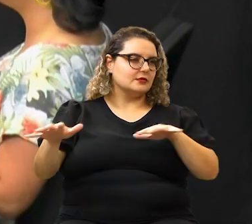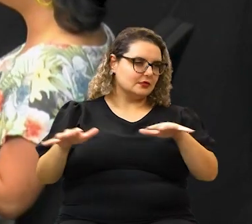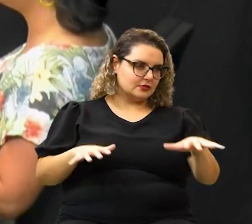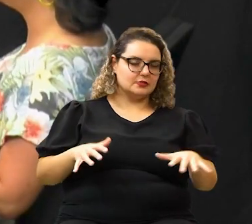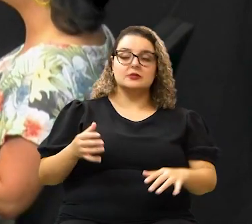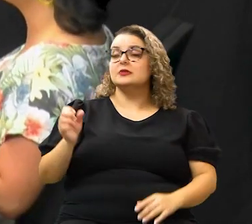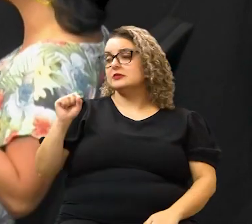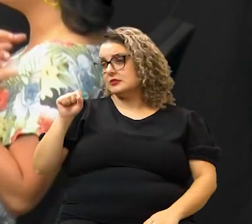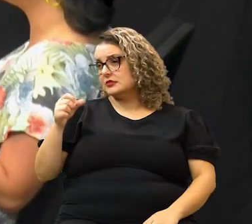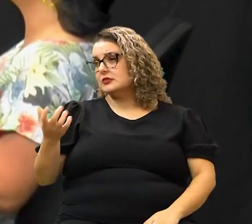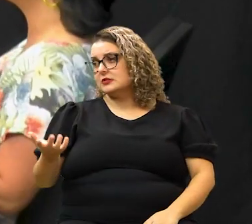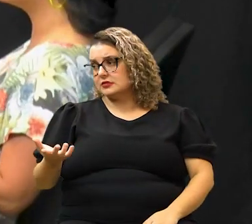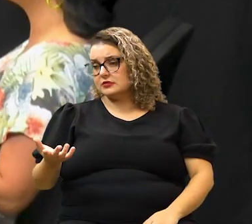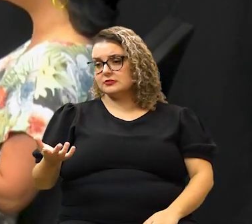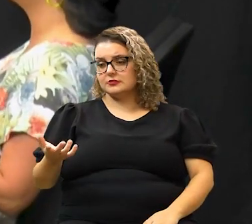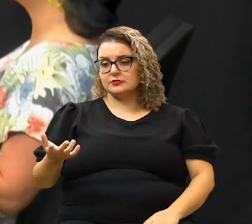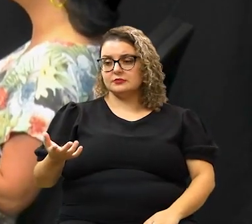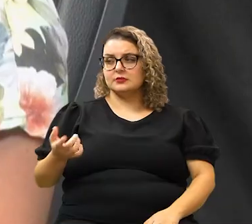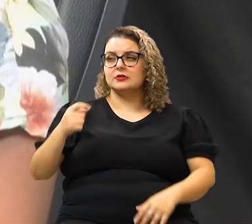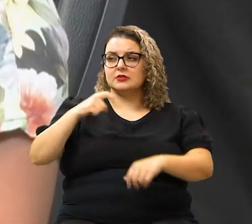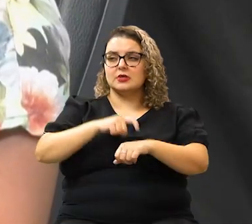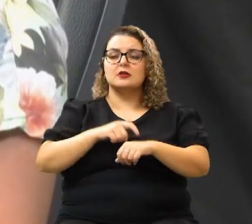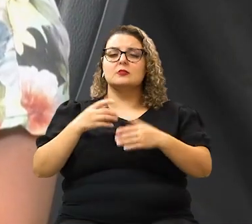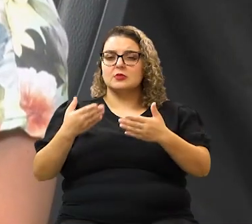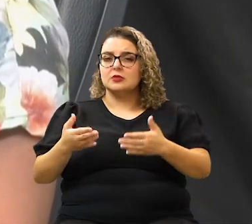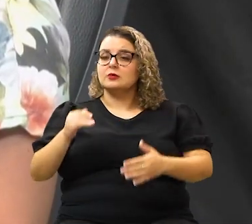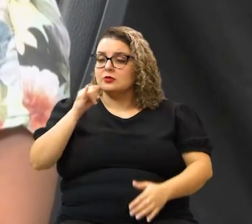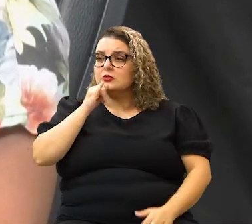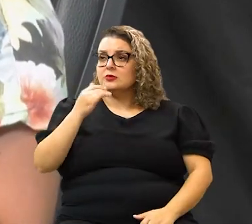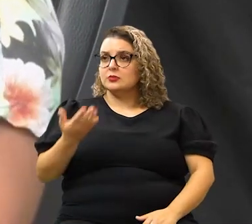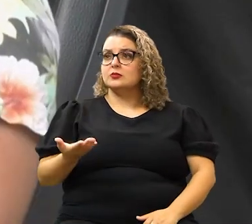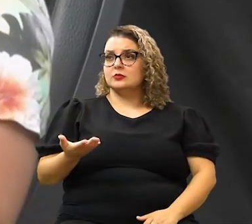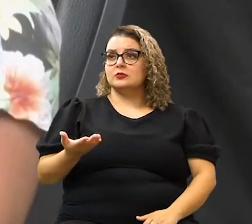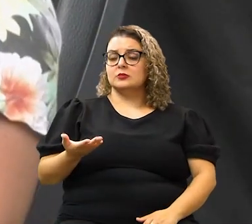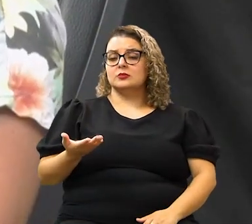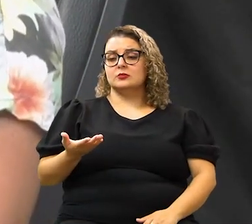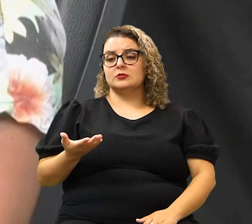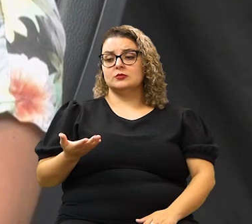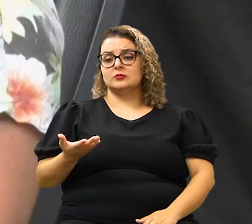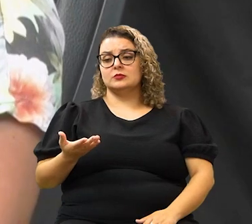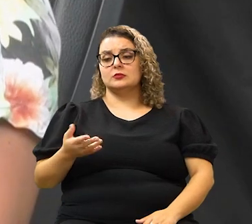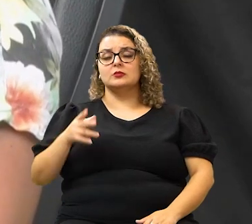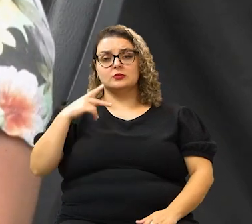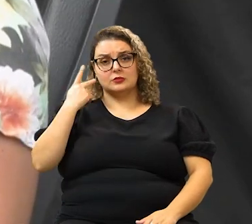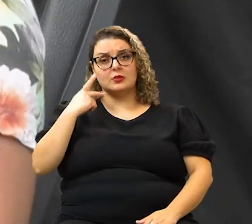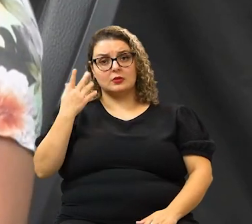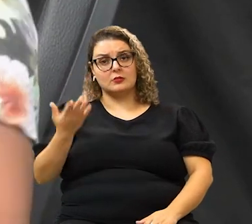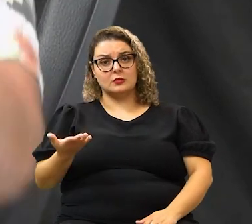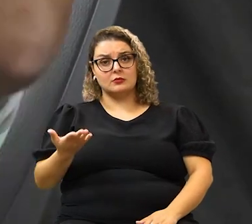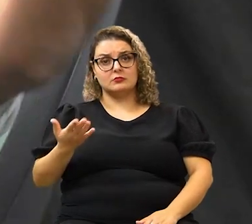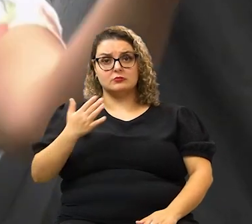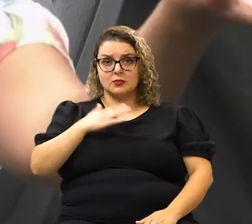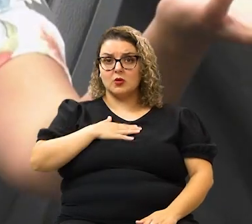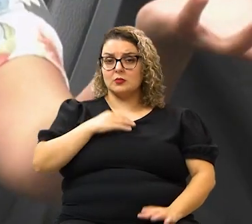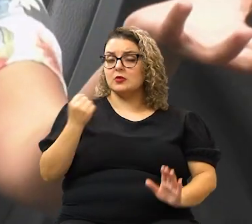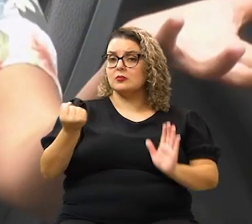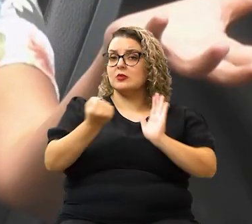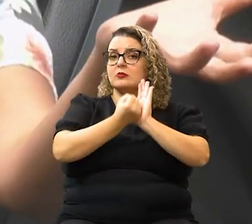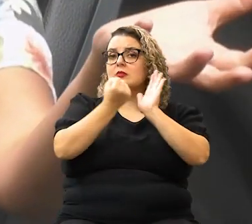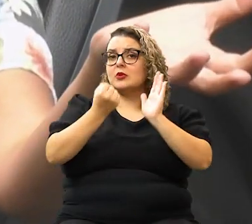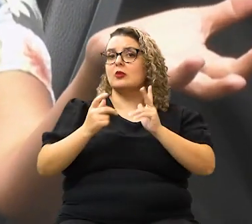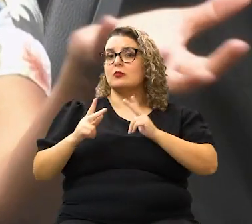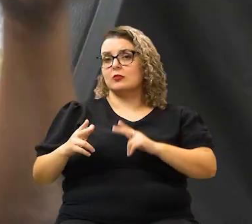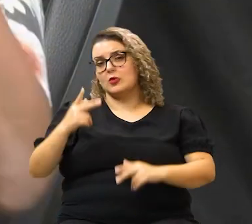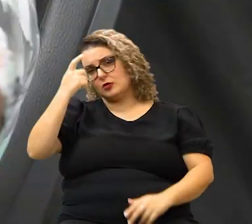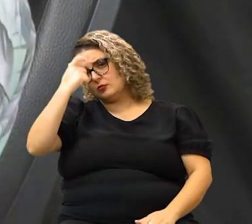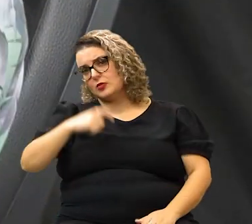naquela hora foi o exemplo daqueles parlamentares, para mim foi muito marcante quanto pessoa, porque eu estava em greve. Sim. E